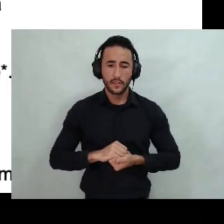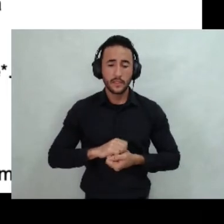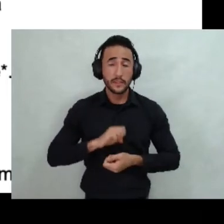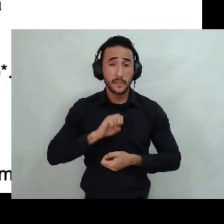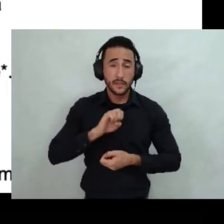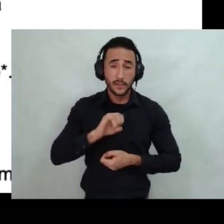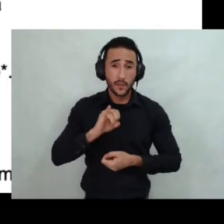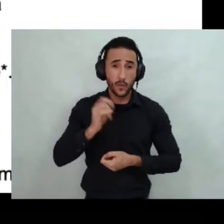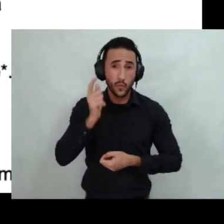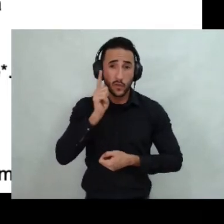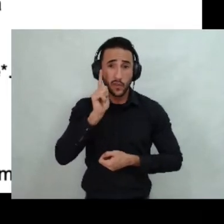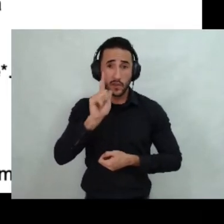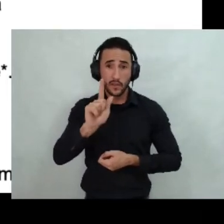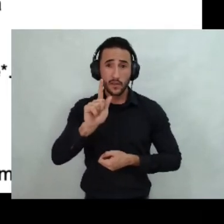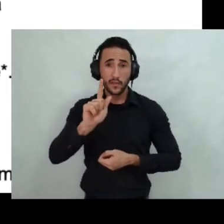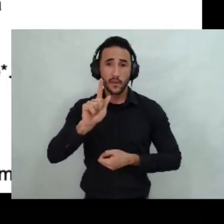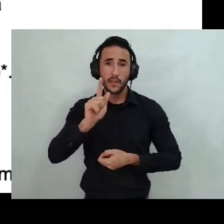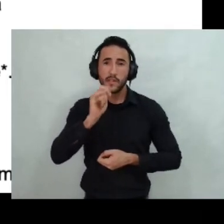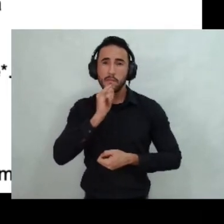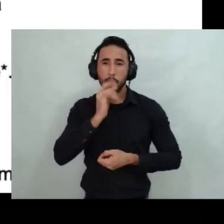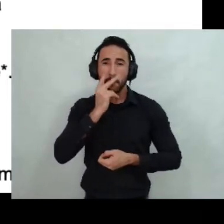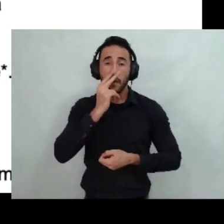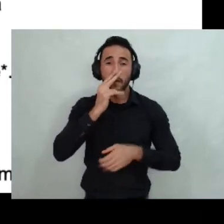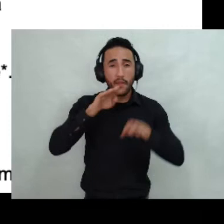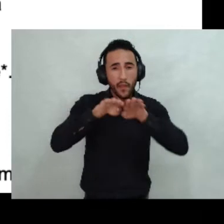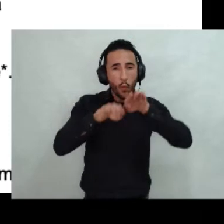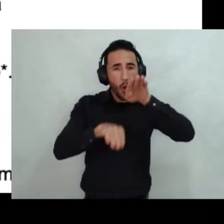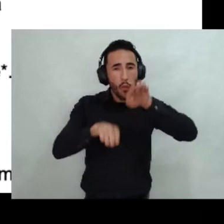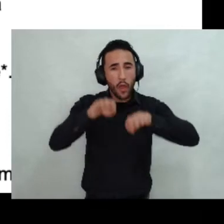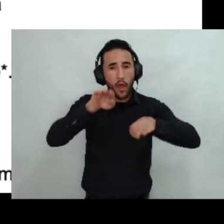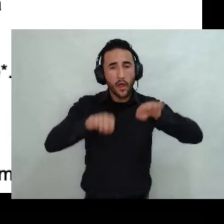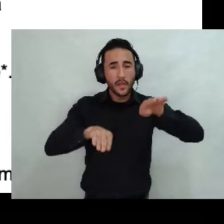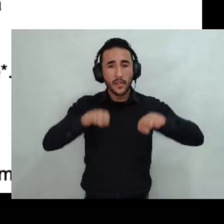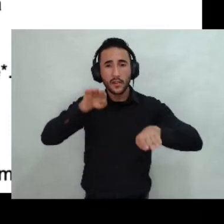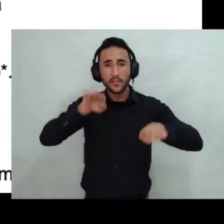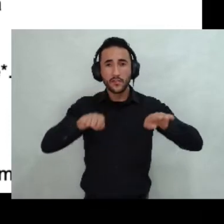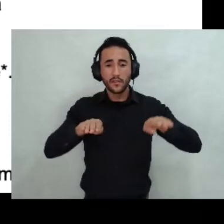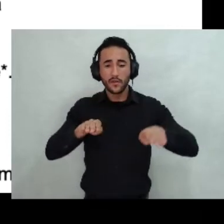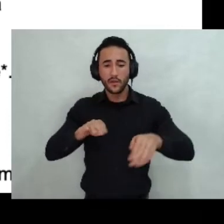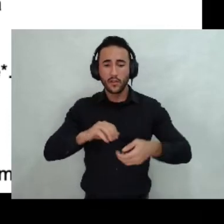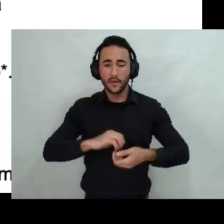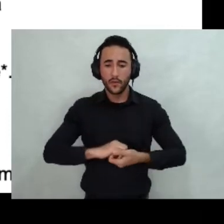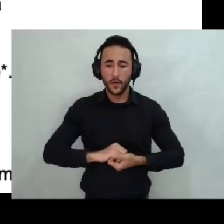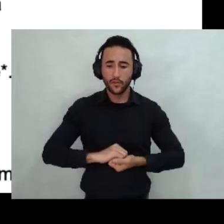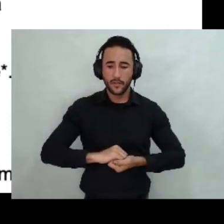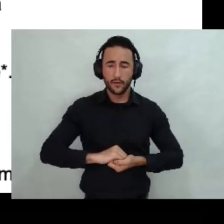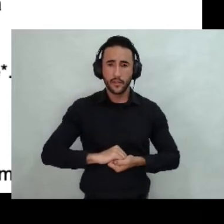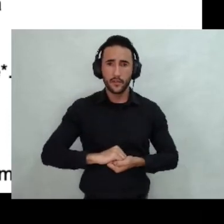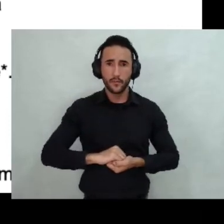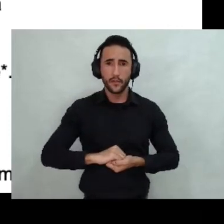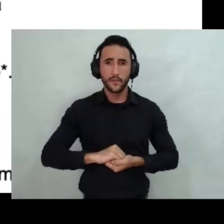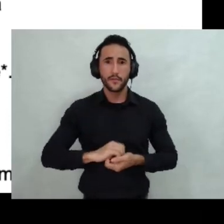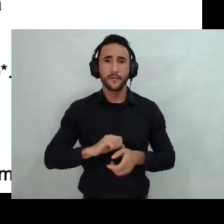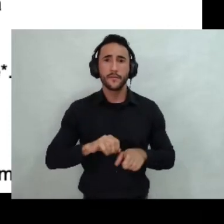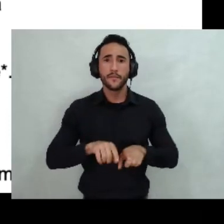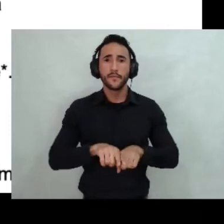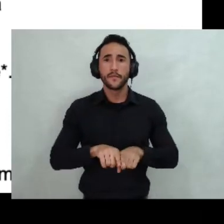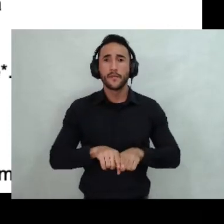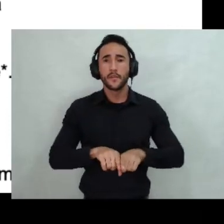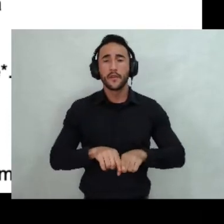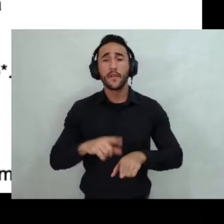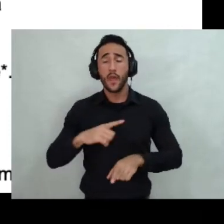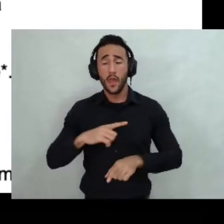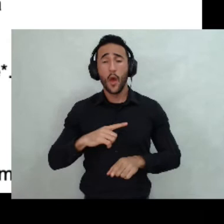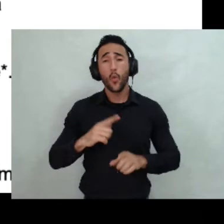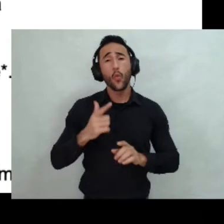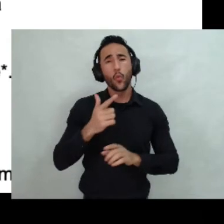uma desigualdade muito importante na testagem entre as analisadas, ou seja, alguns bairros têm mais acesso do que outros.